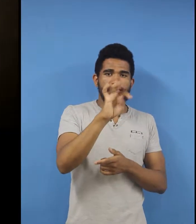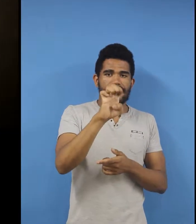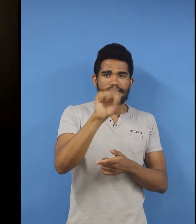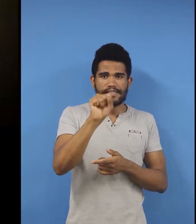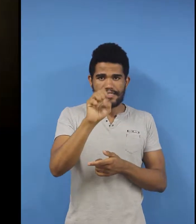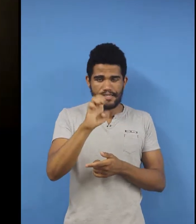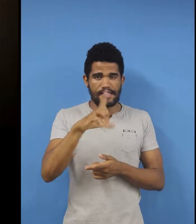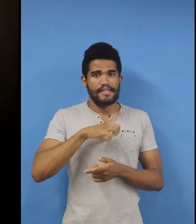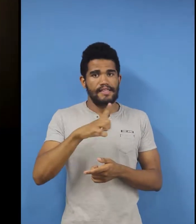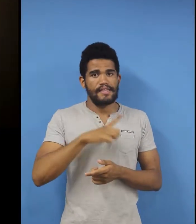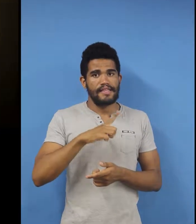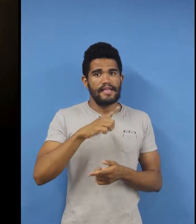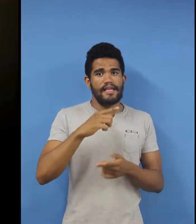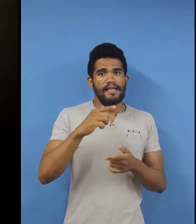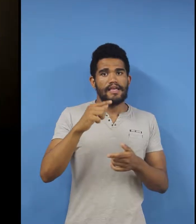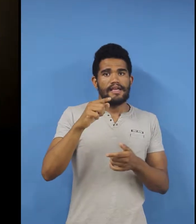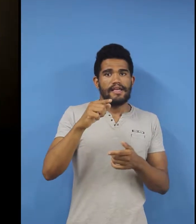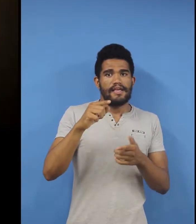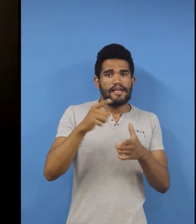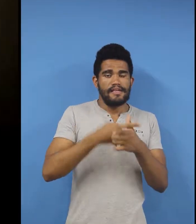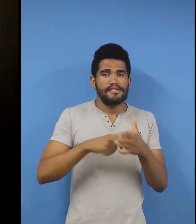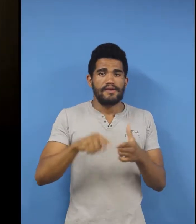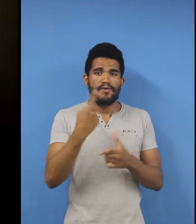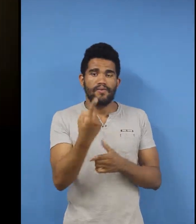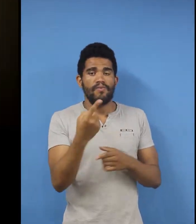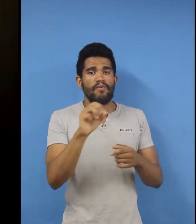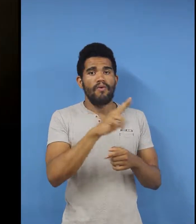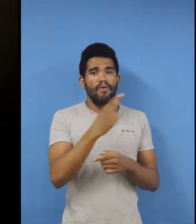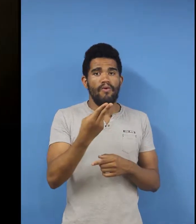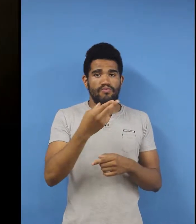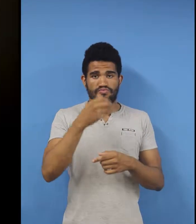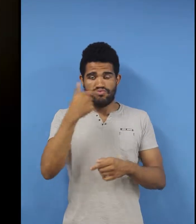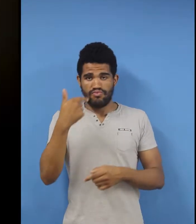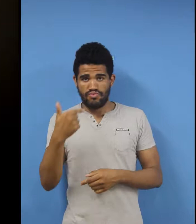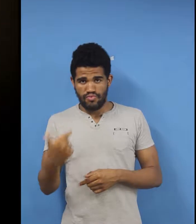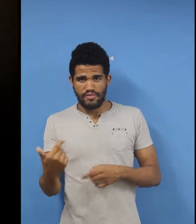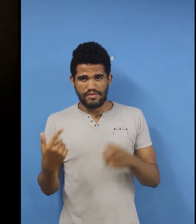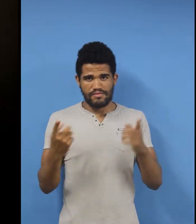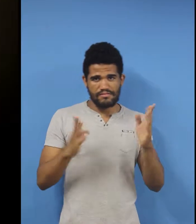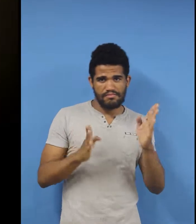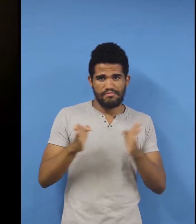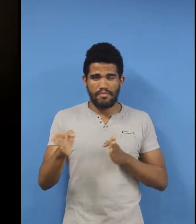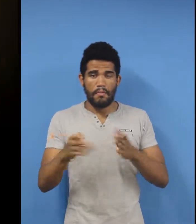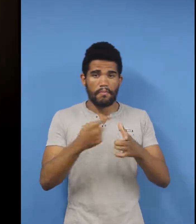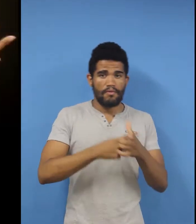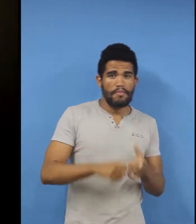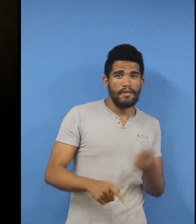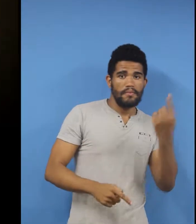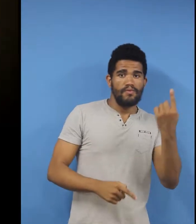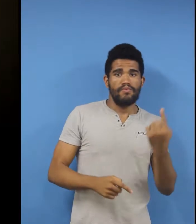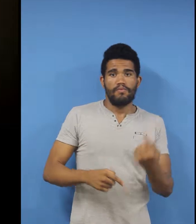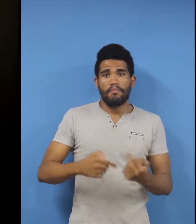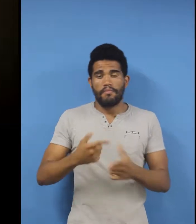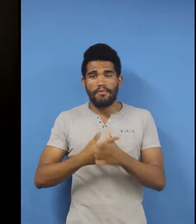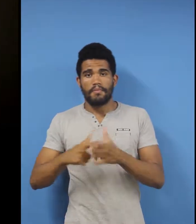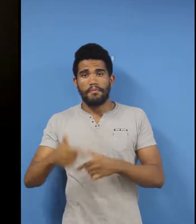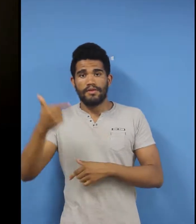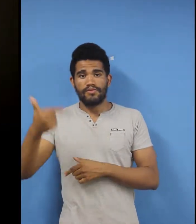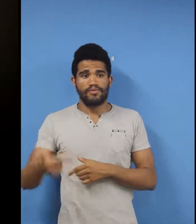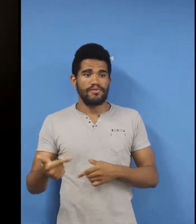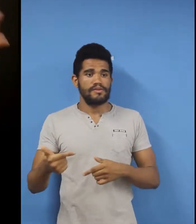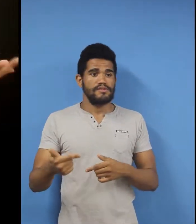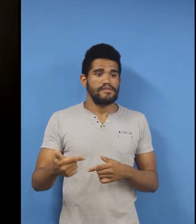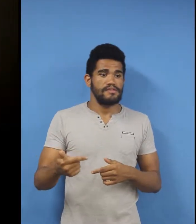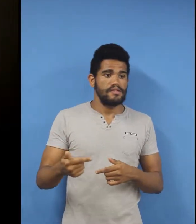vai ter Q1 e Q2. Questão 1 e questão 2. Aí pode ser problema 1, problema